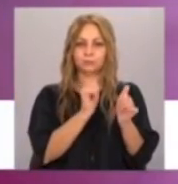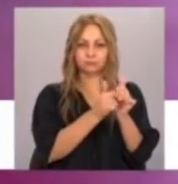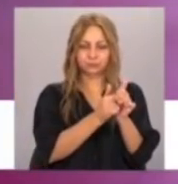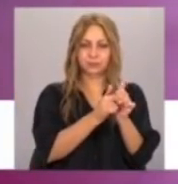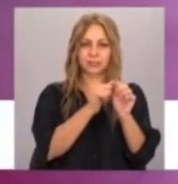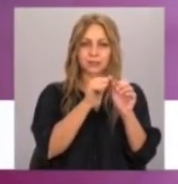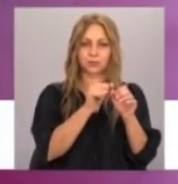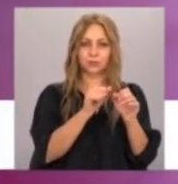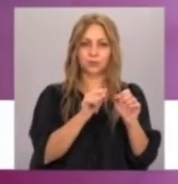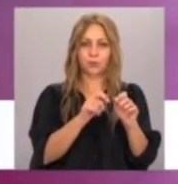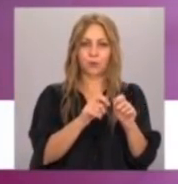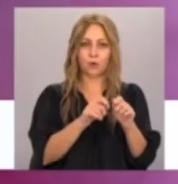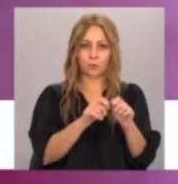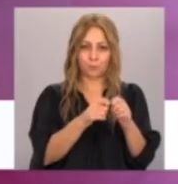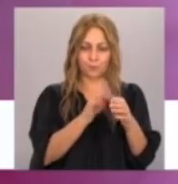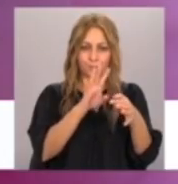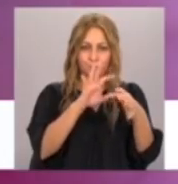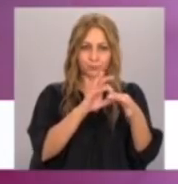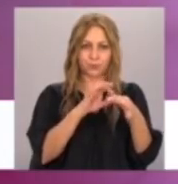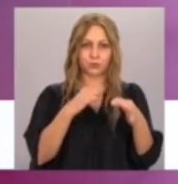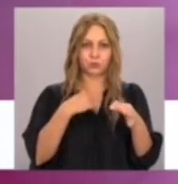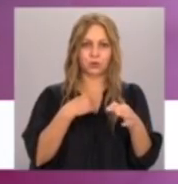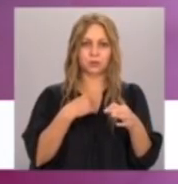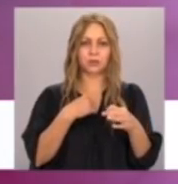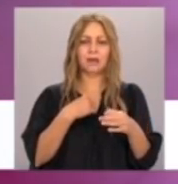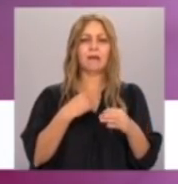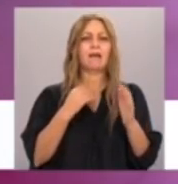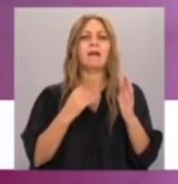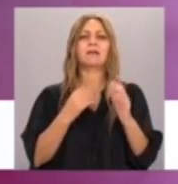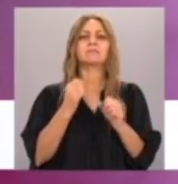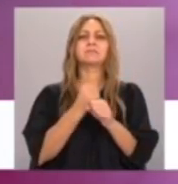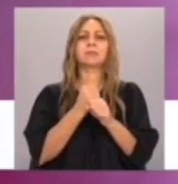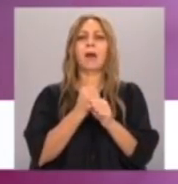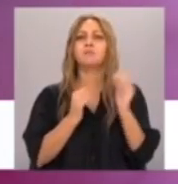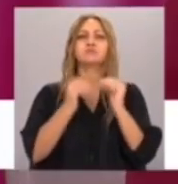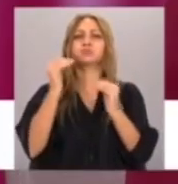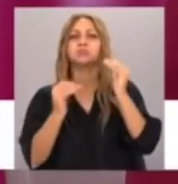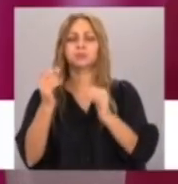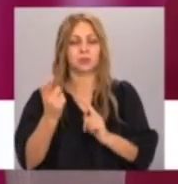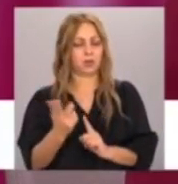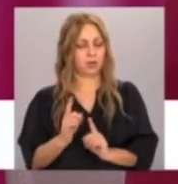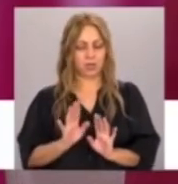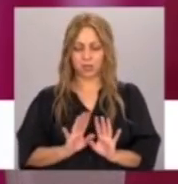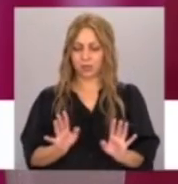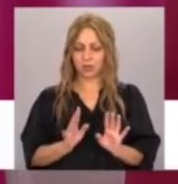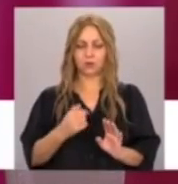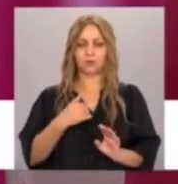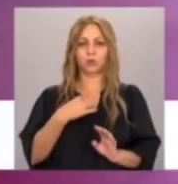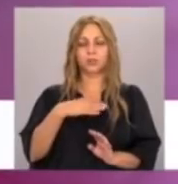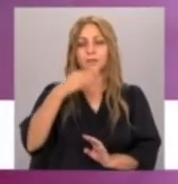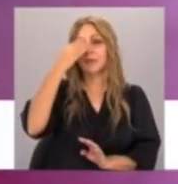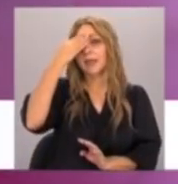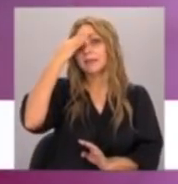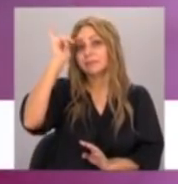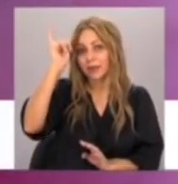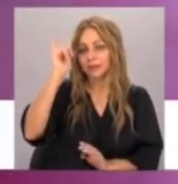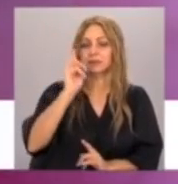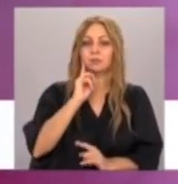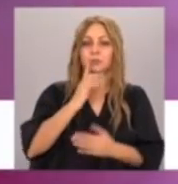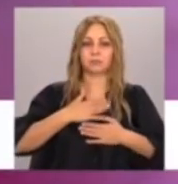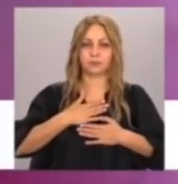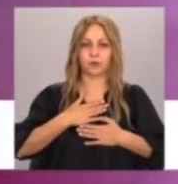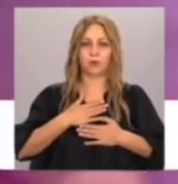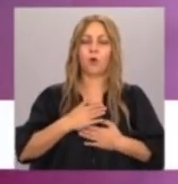que não fazer Hospital contra os outros lugares nunca devia ter uns colocar os os mesmos estamos ou não eu que não sabe interessam são as ideias é evidente que a